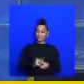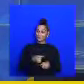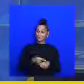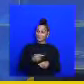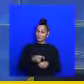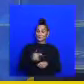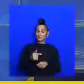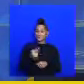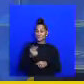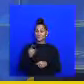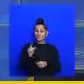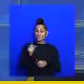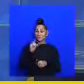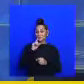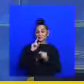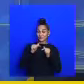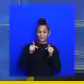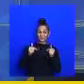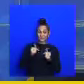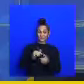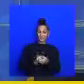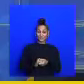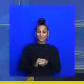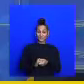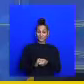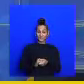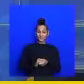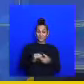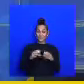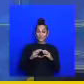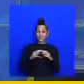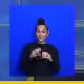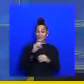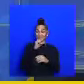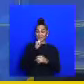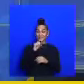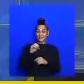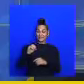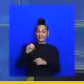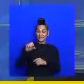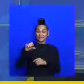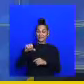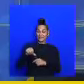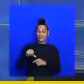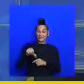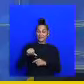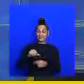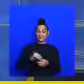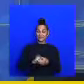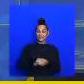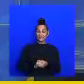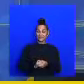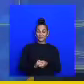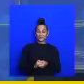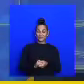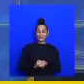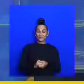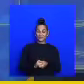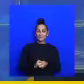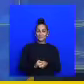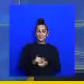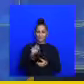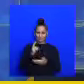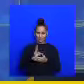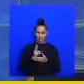agora o sétimo e último número do dia de sorte. Bola laranja 09. Laranja 09.